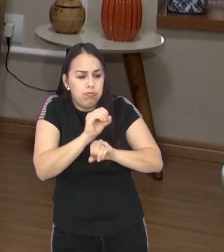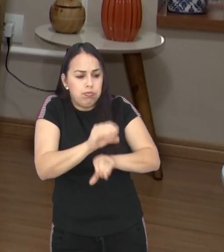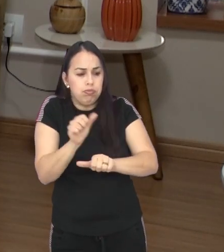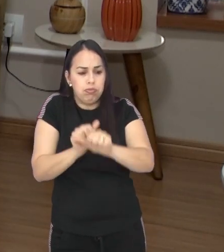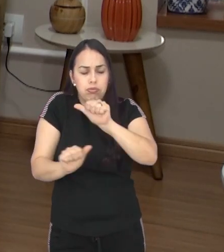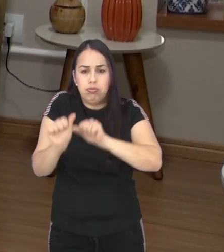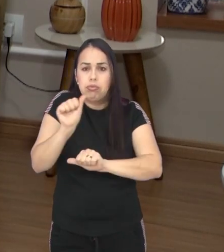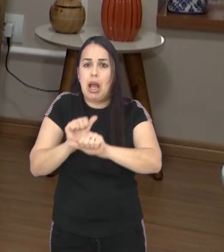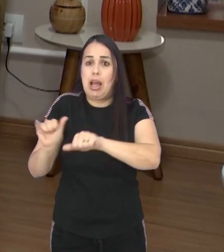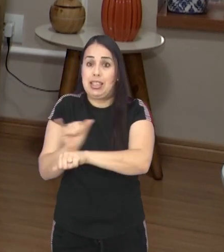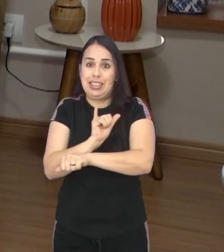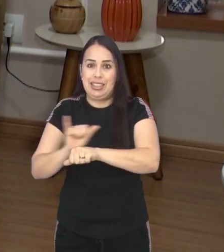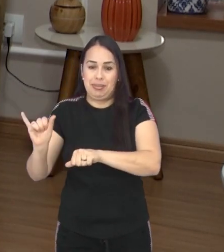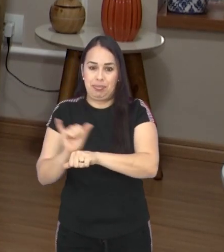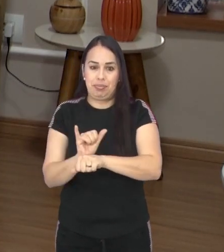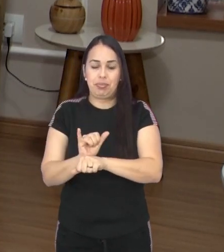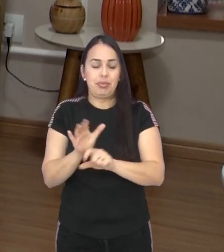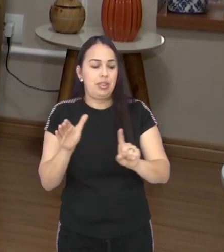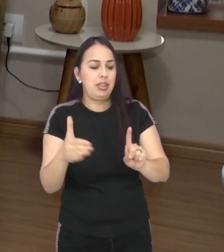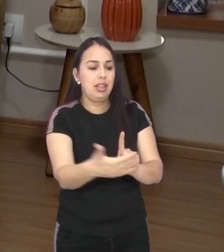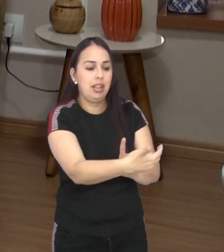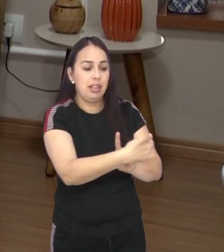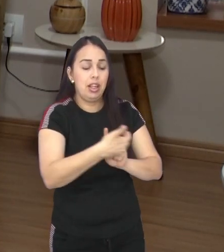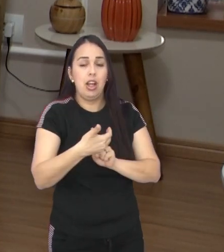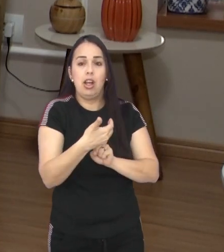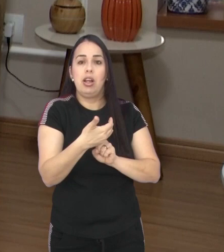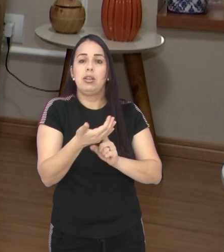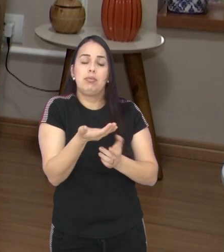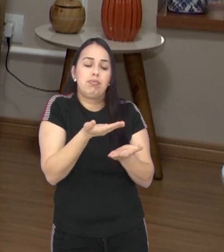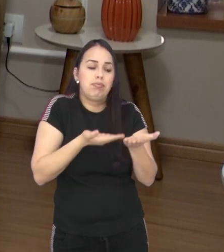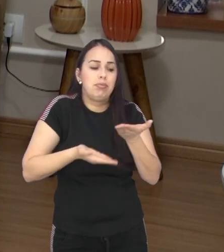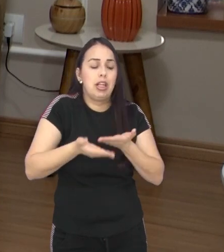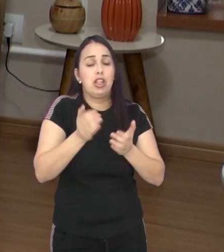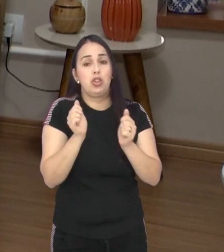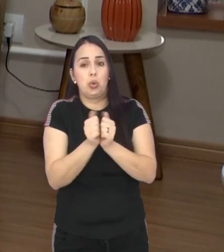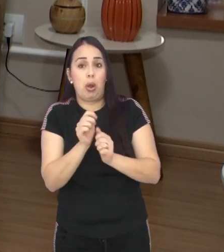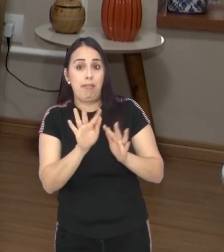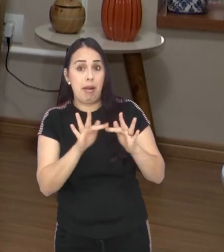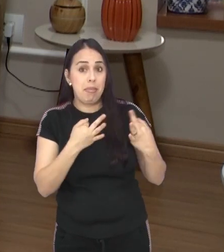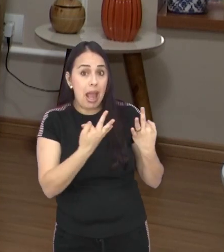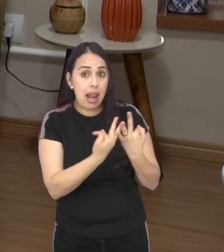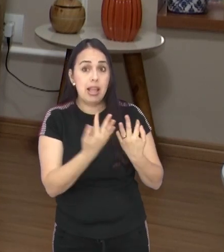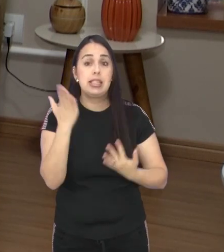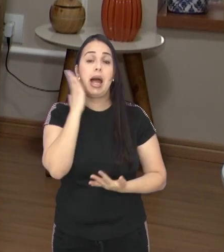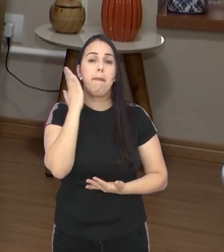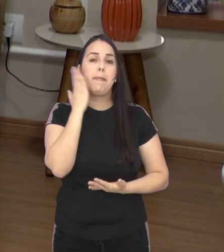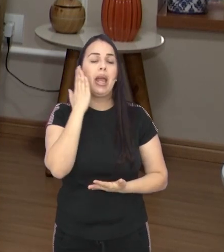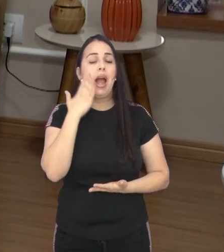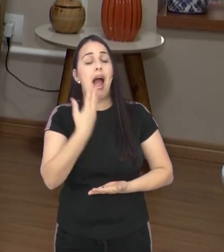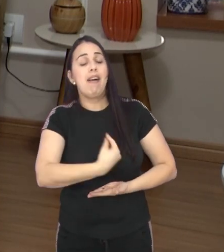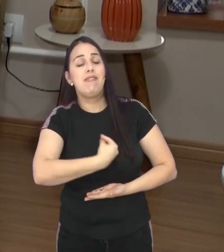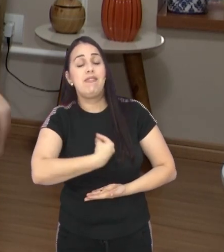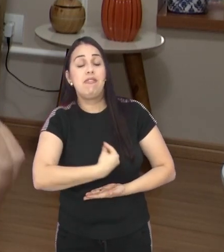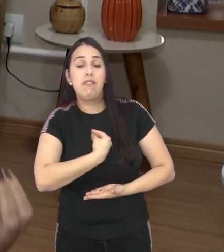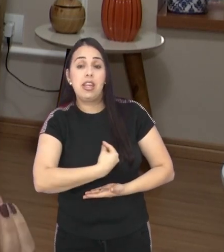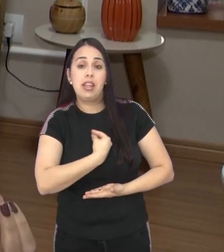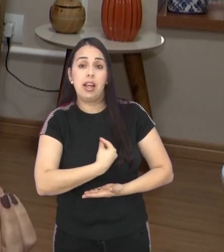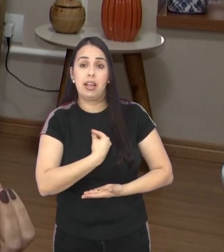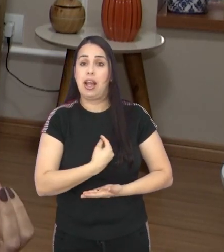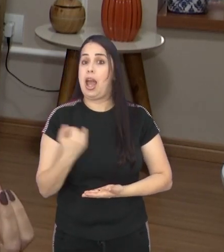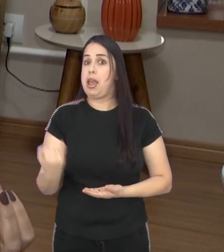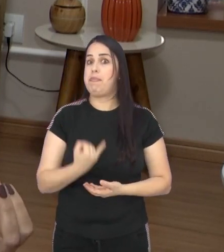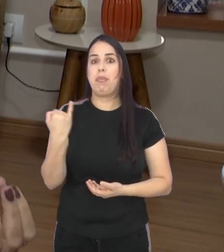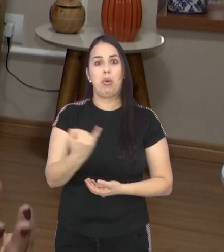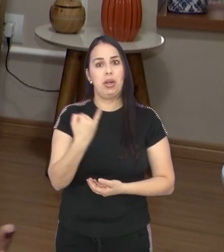as formas para trazer essa criança à participação. Como que ele pode se aproximar dela, da família, saber as